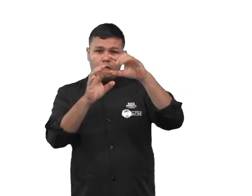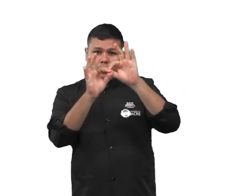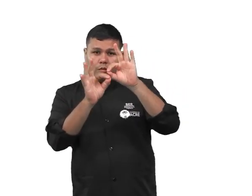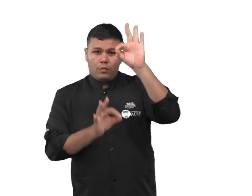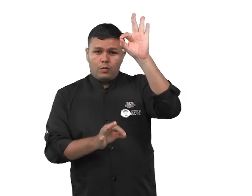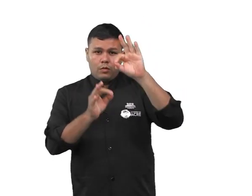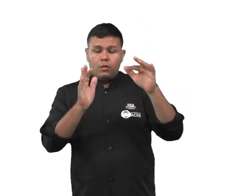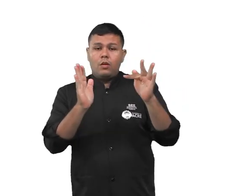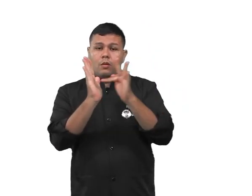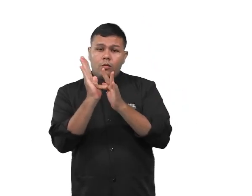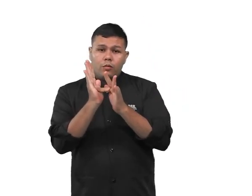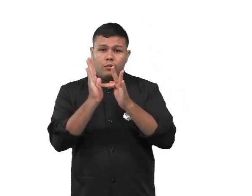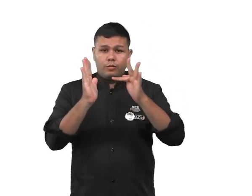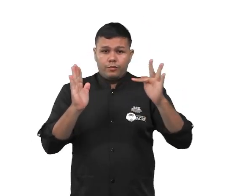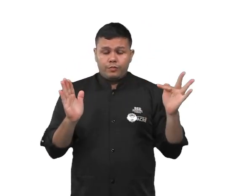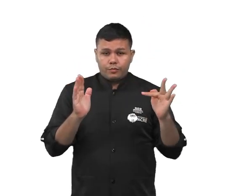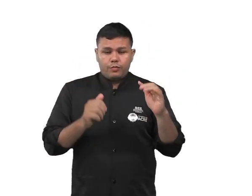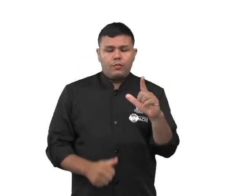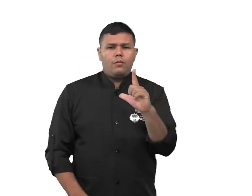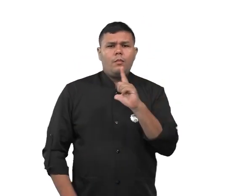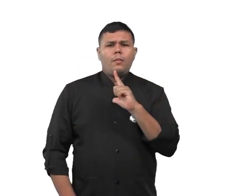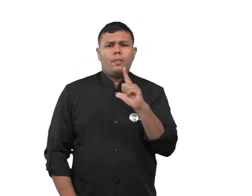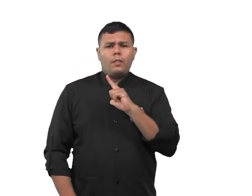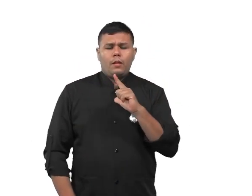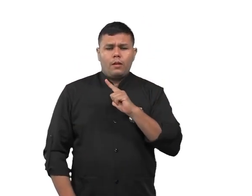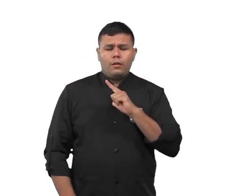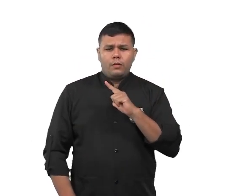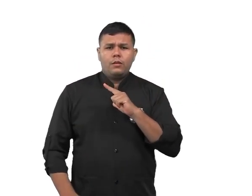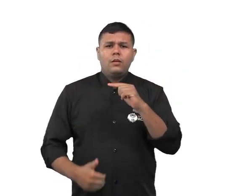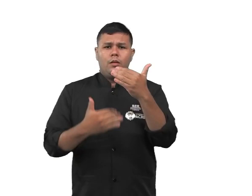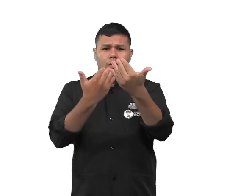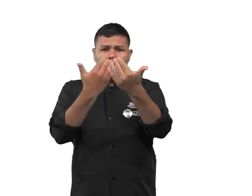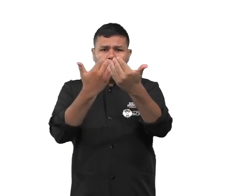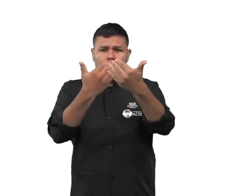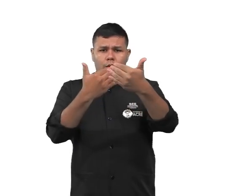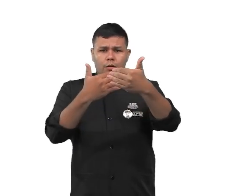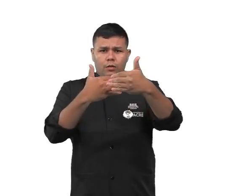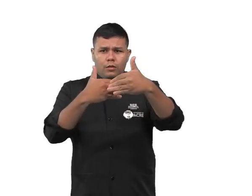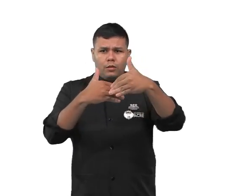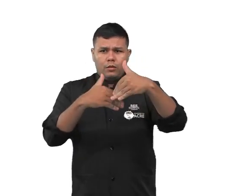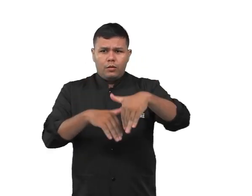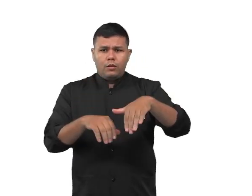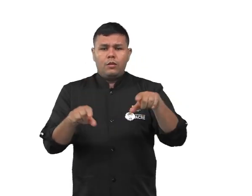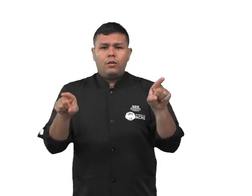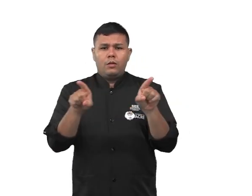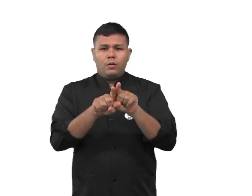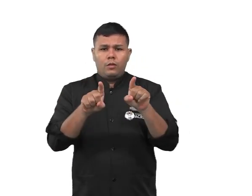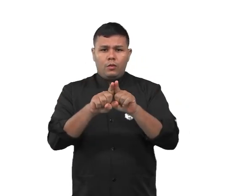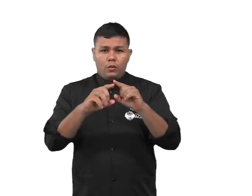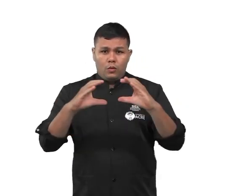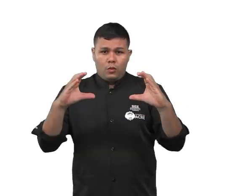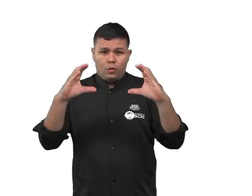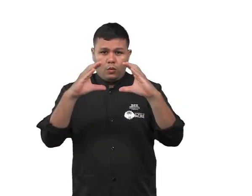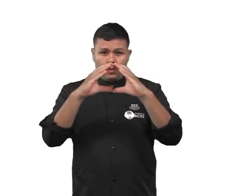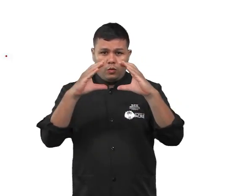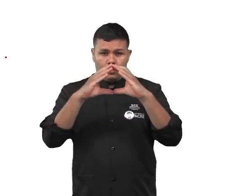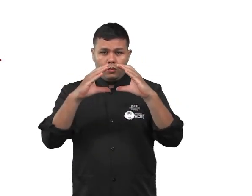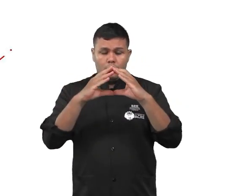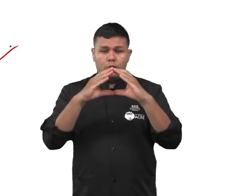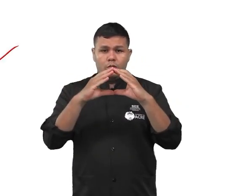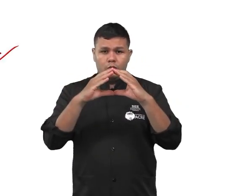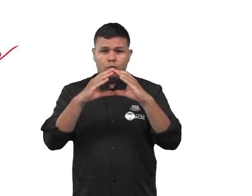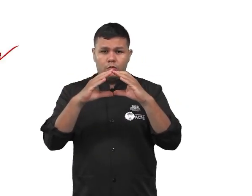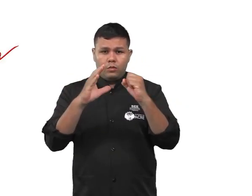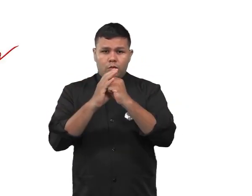aqui, ó. E o que cai no Enem, cai muito pouco, mas cai no Enem, é a parte de esfera, tá bom? A esfera tem características bem